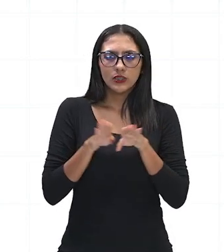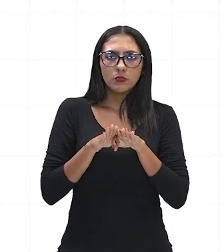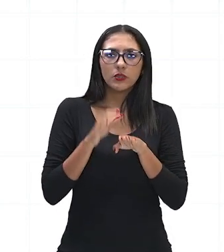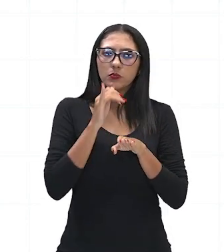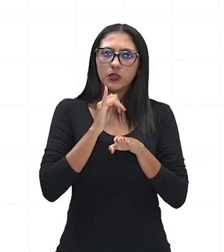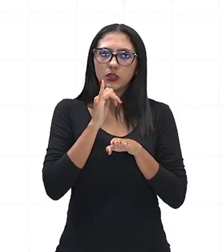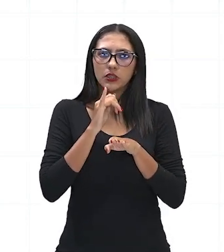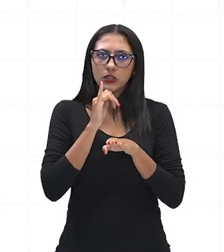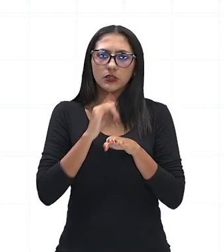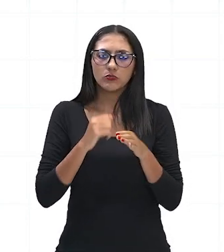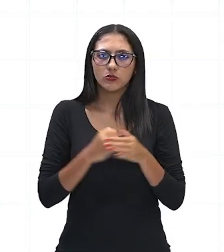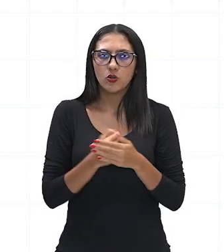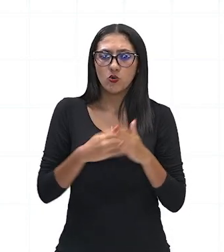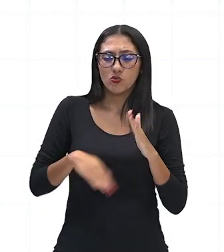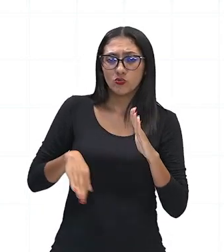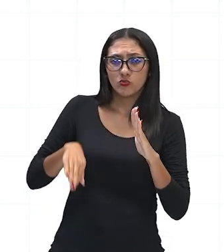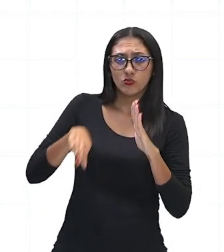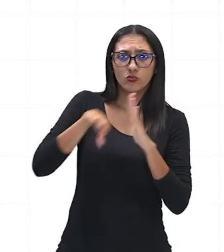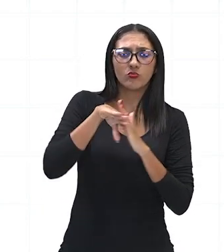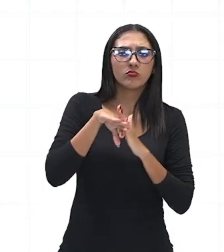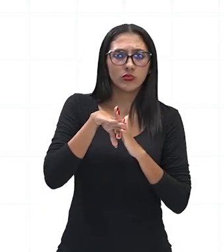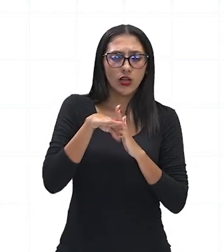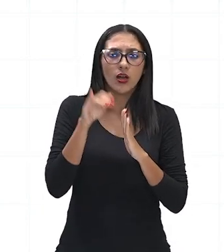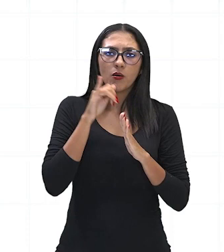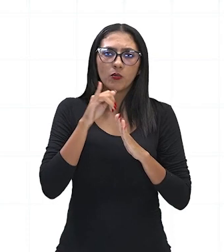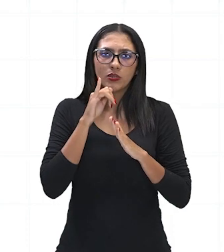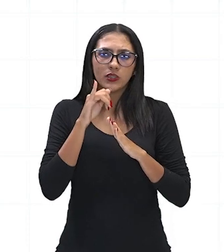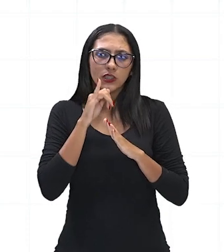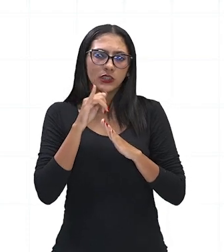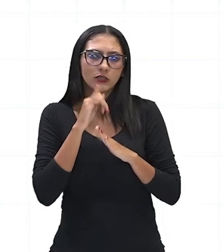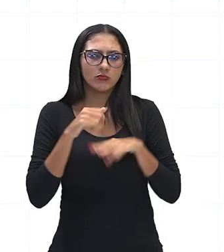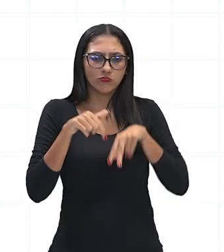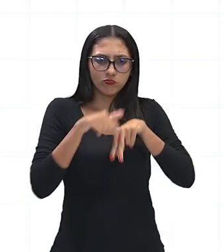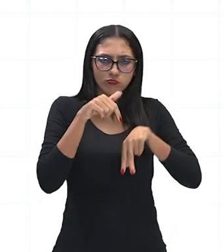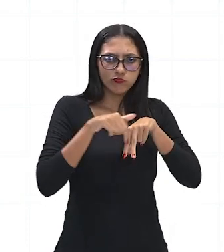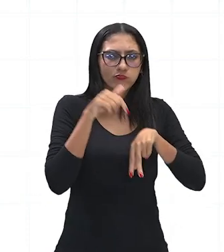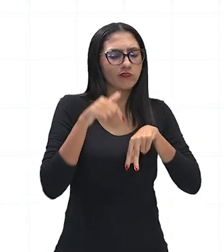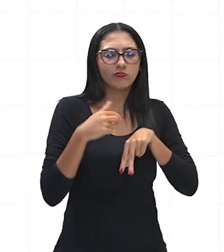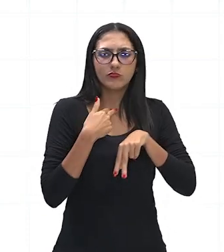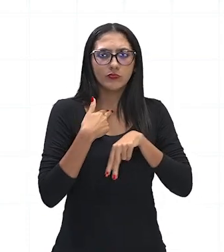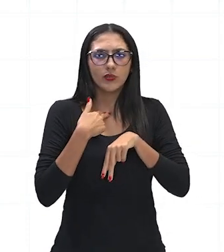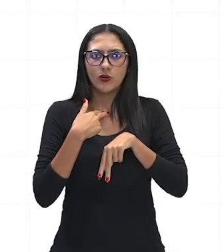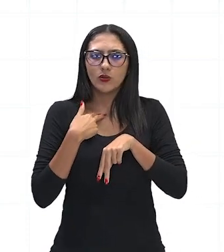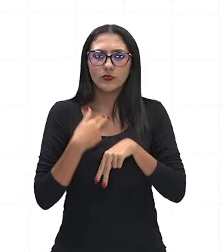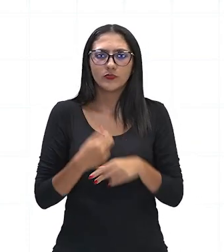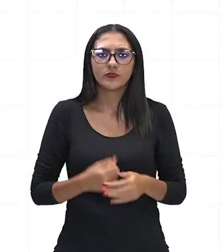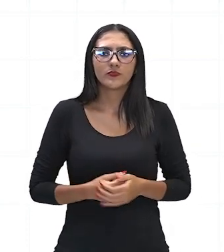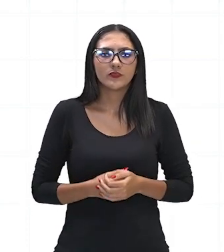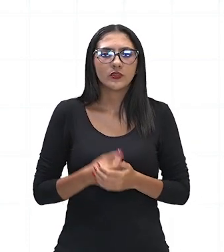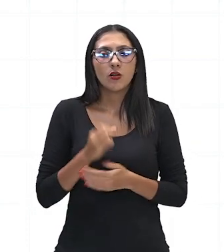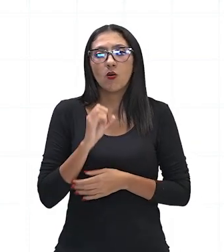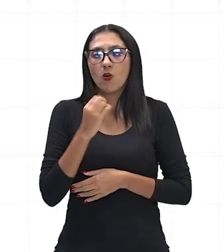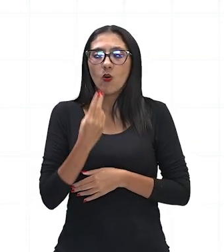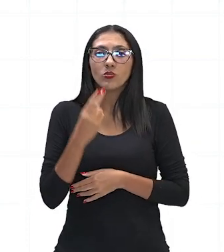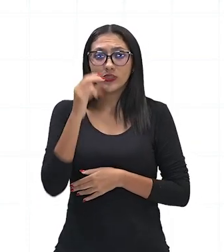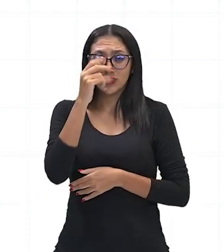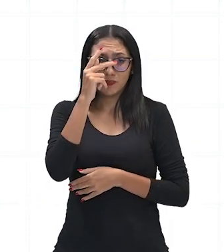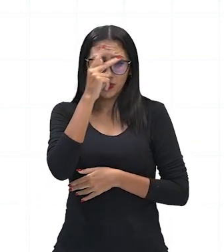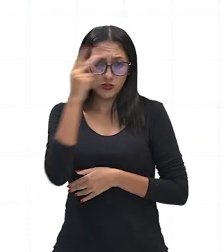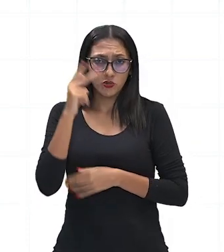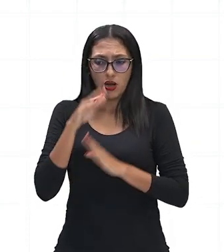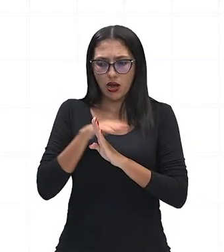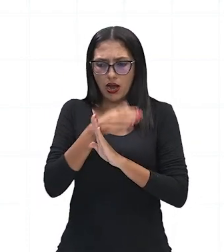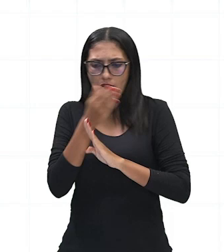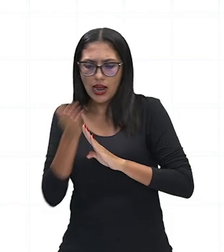são permitidos, mas não são permitidos golpes nos genitais. É proibido atacar o adversário que esteja no chão. É permitido